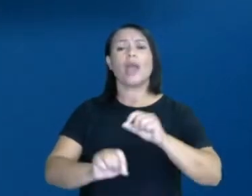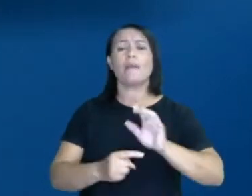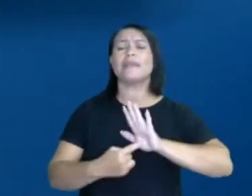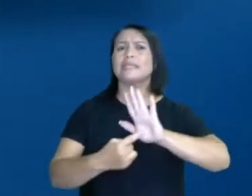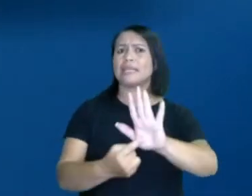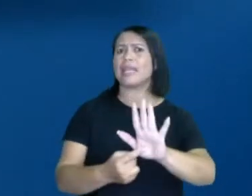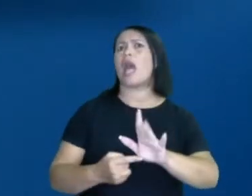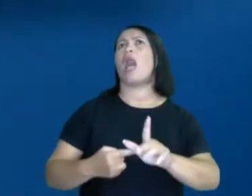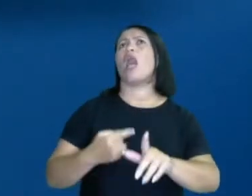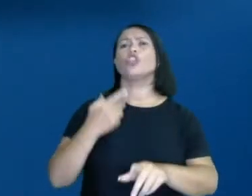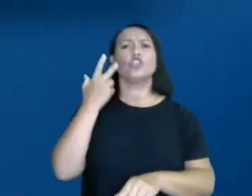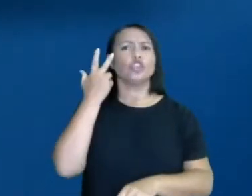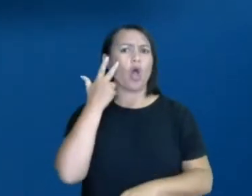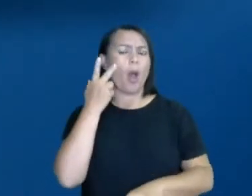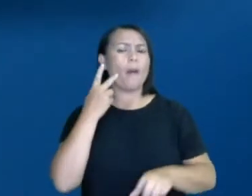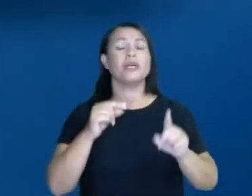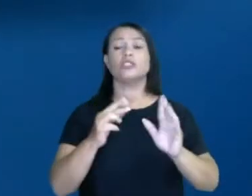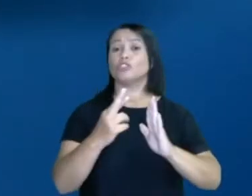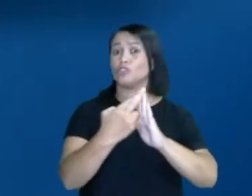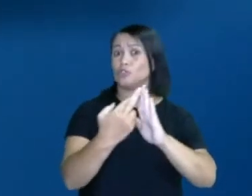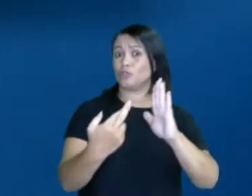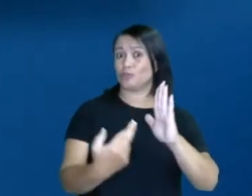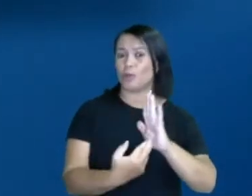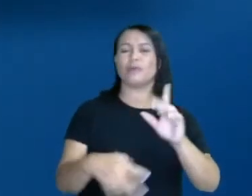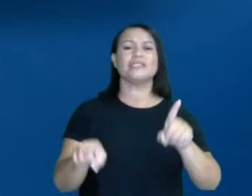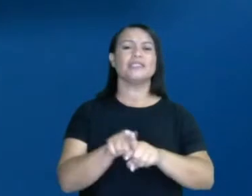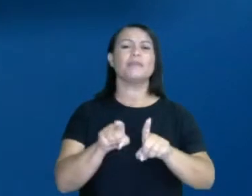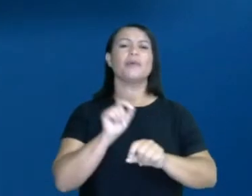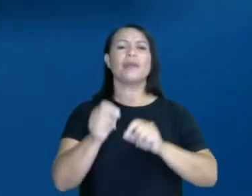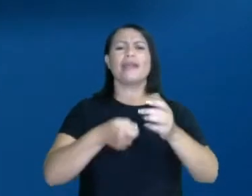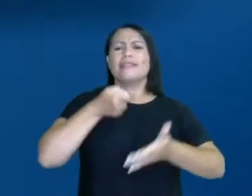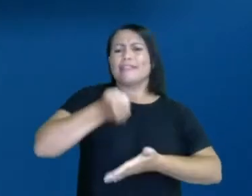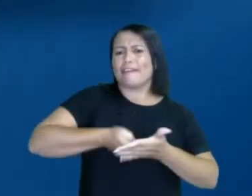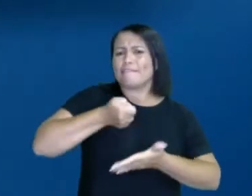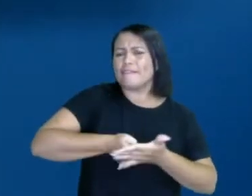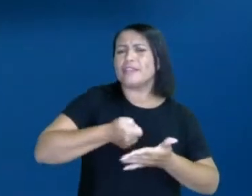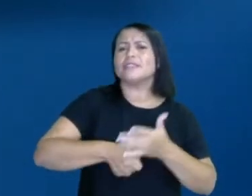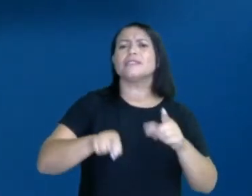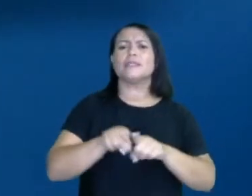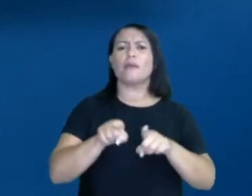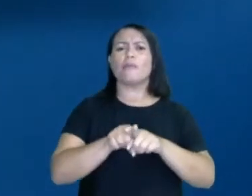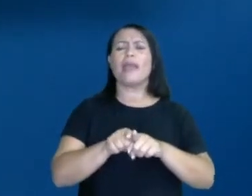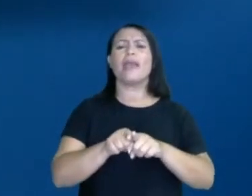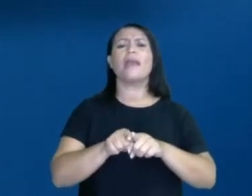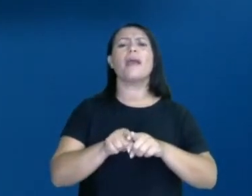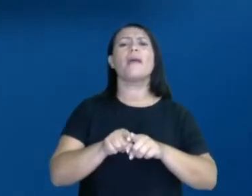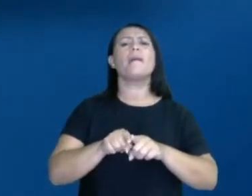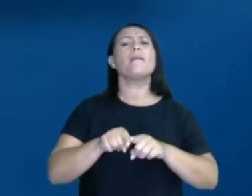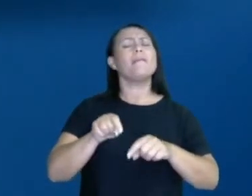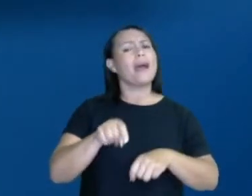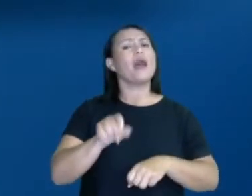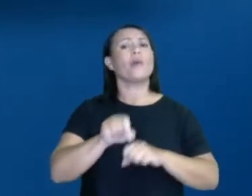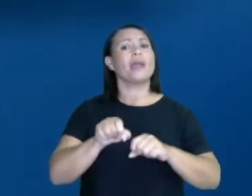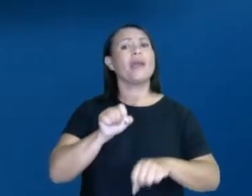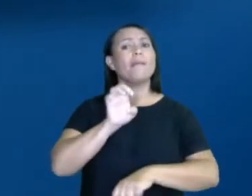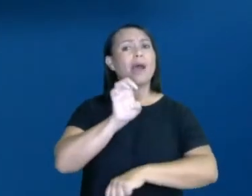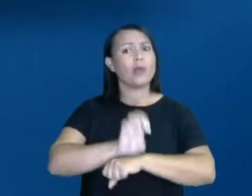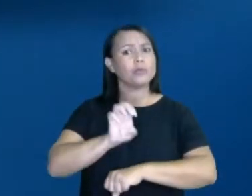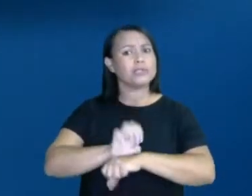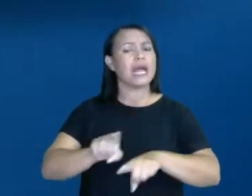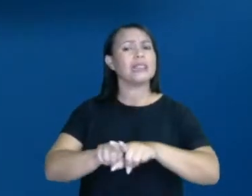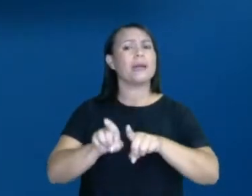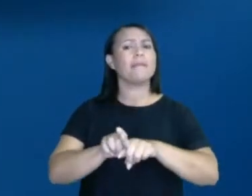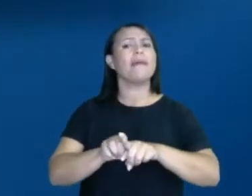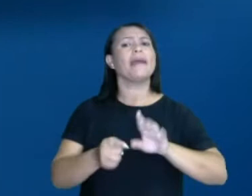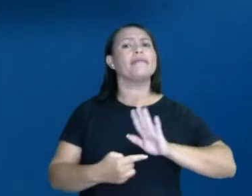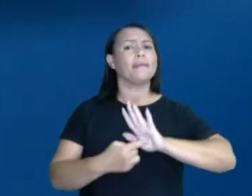vai apresentar deveres que são voltados ao Estado, que são voltados à população com relação às crianças. Vai